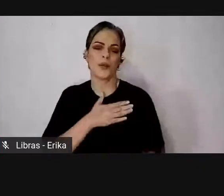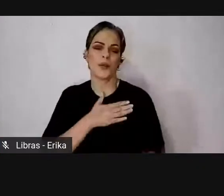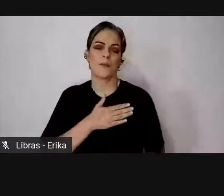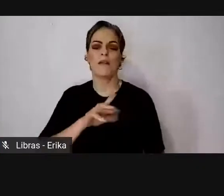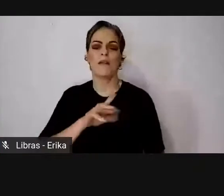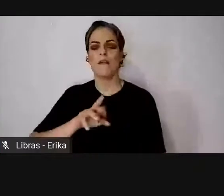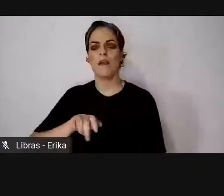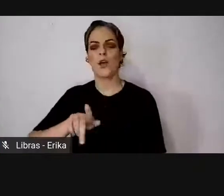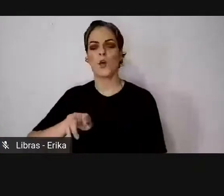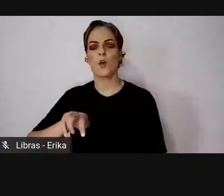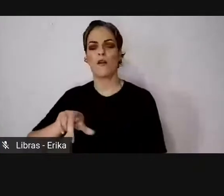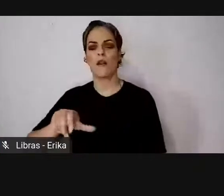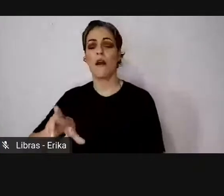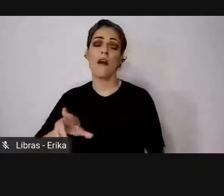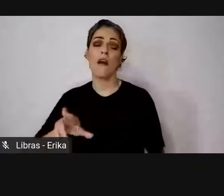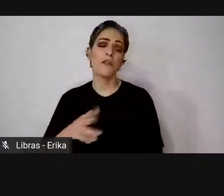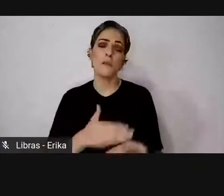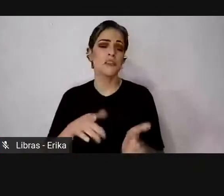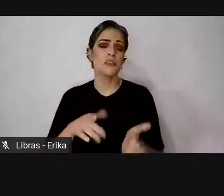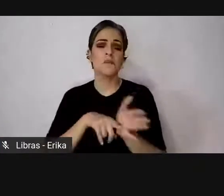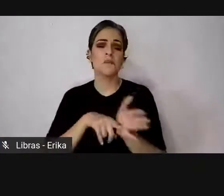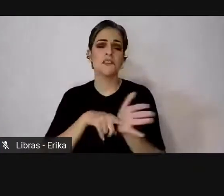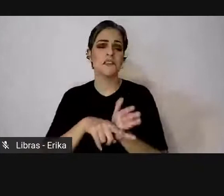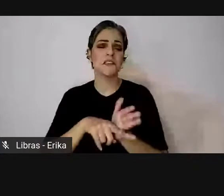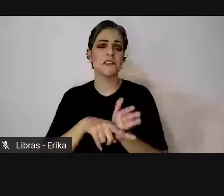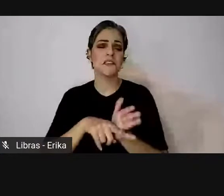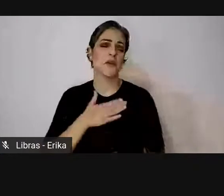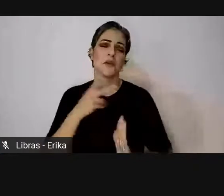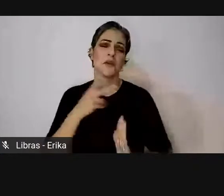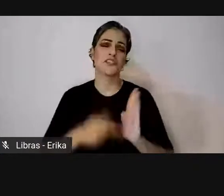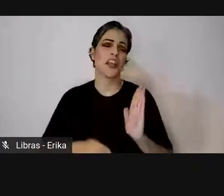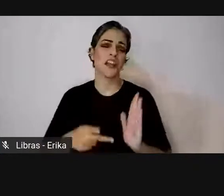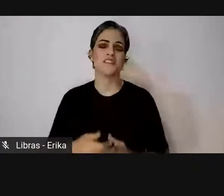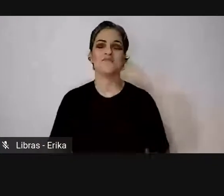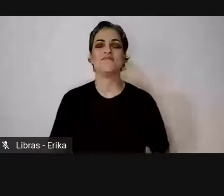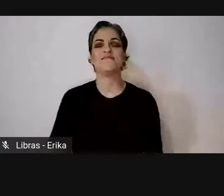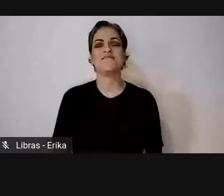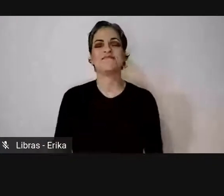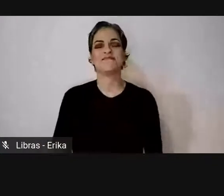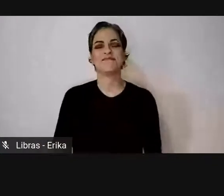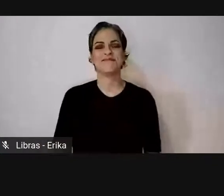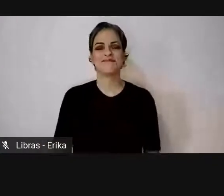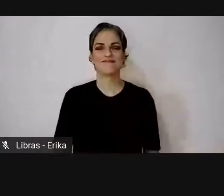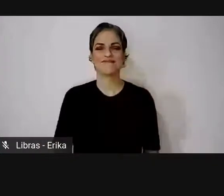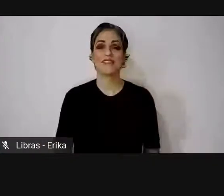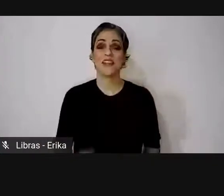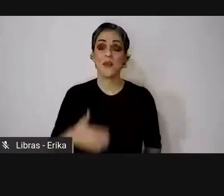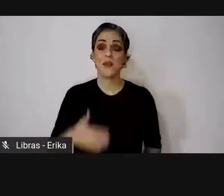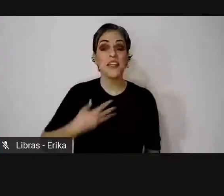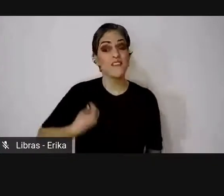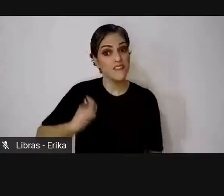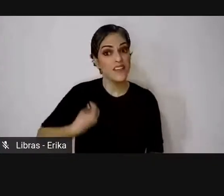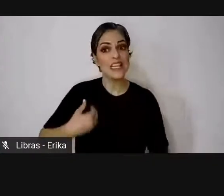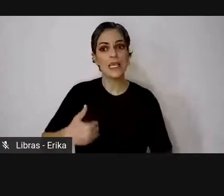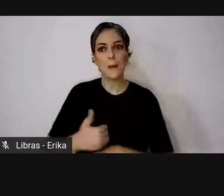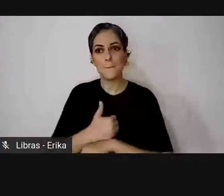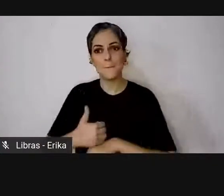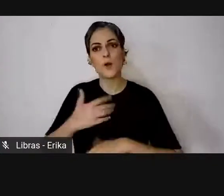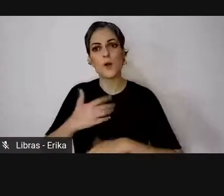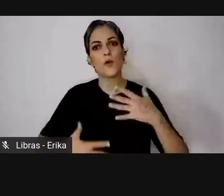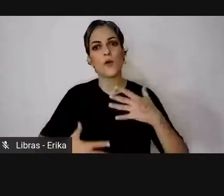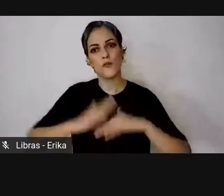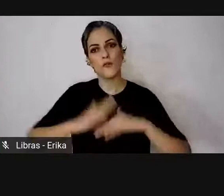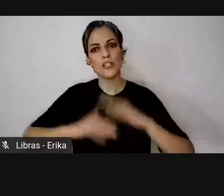de pesquisa, né? Agora, minha vida profissional foi bastante afetada nesse